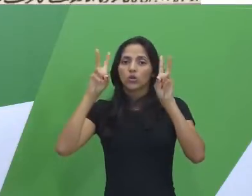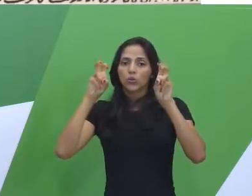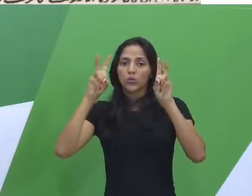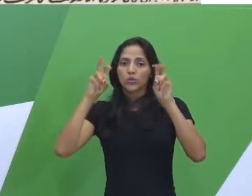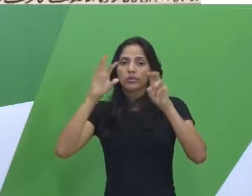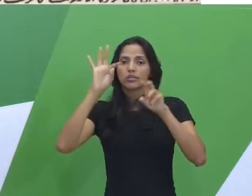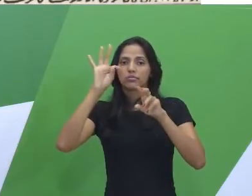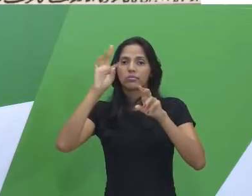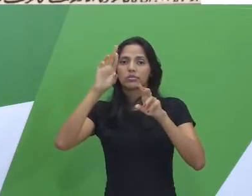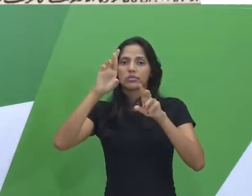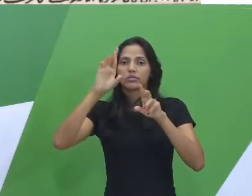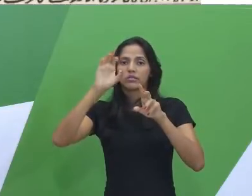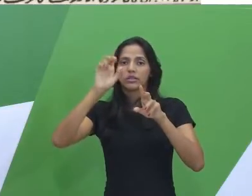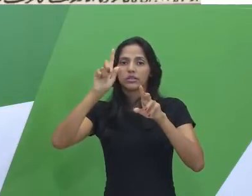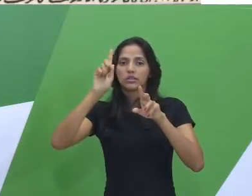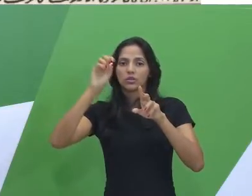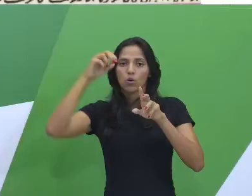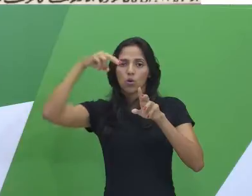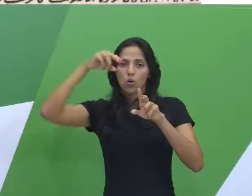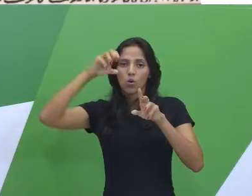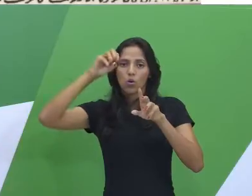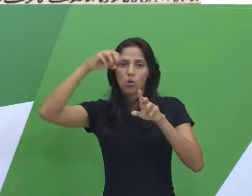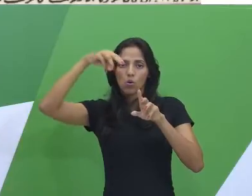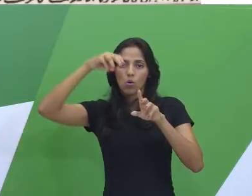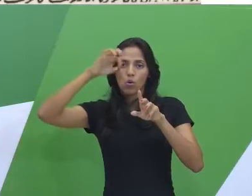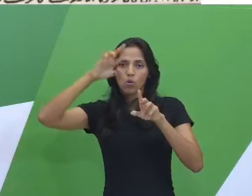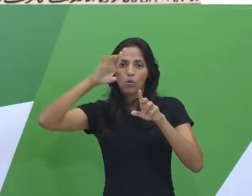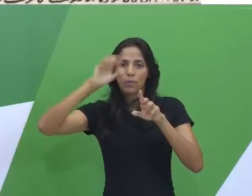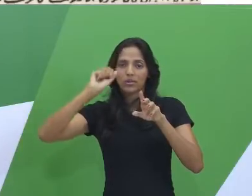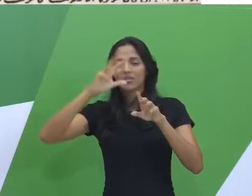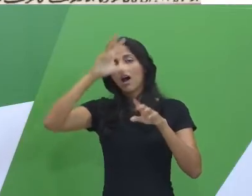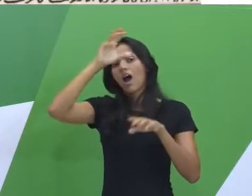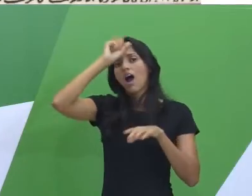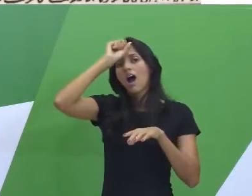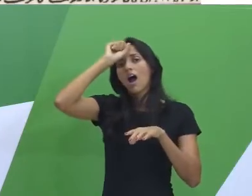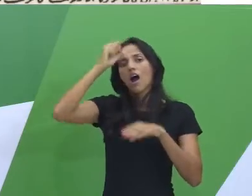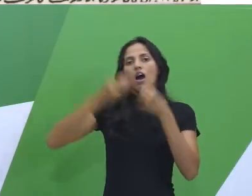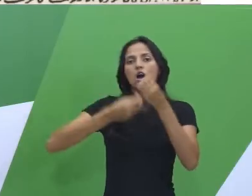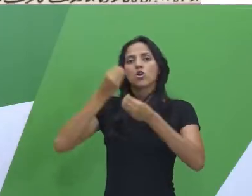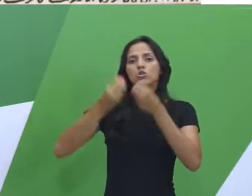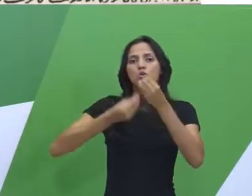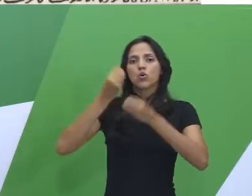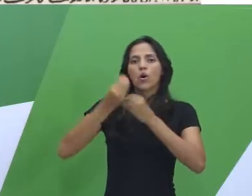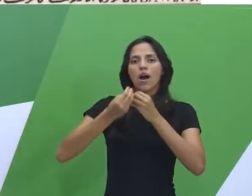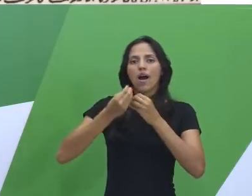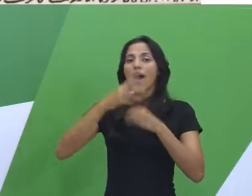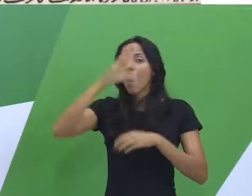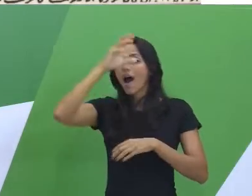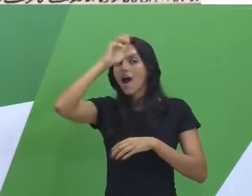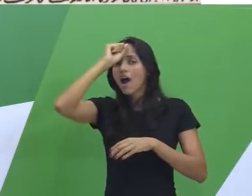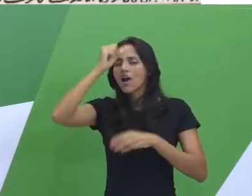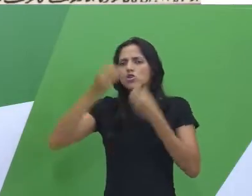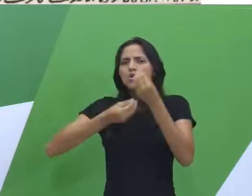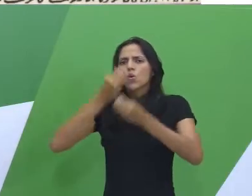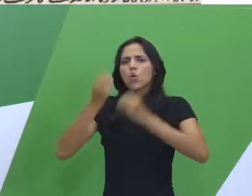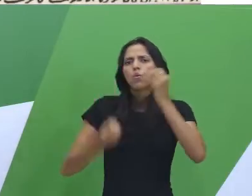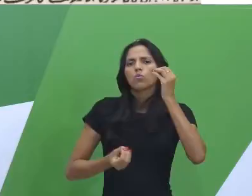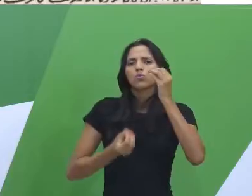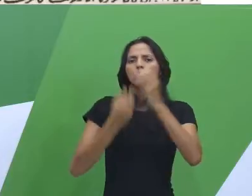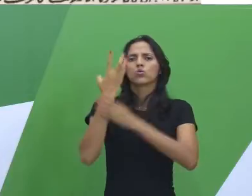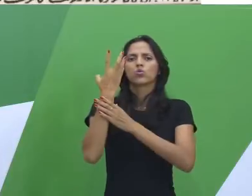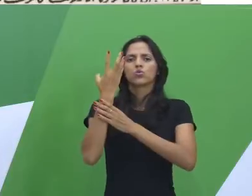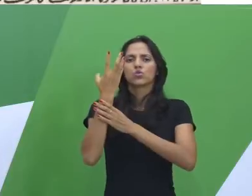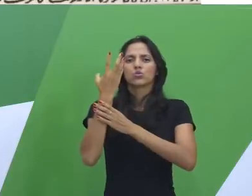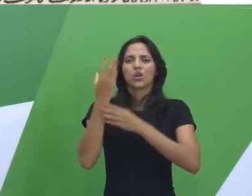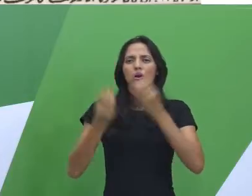epistemologia da aprendizagem ativa. Nós chamamos isso de aprendizagem, quer dizer, de onde vem, para onde eu vou e para